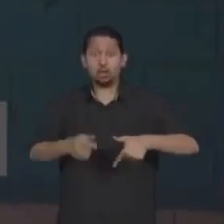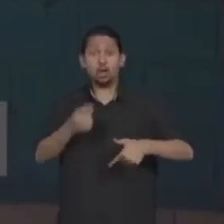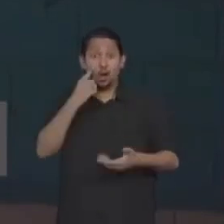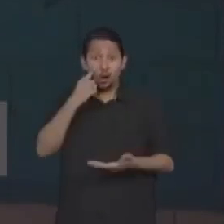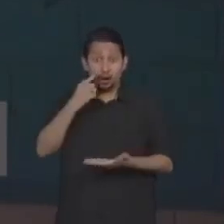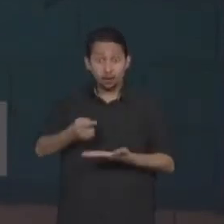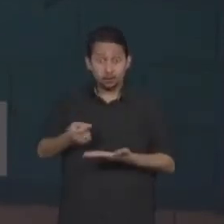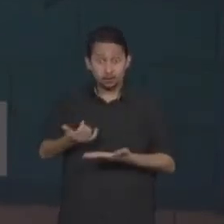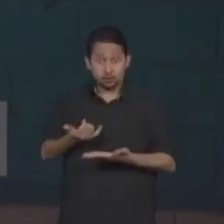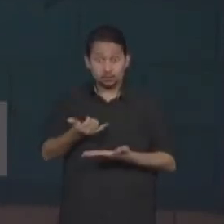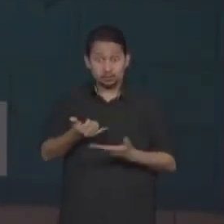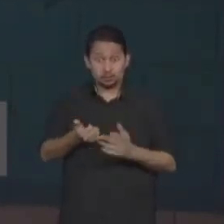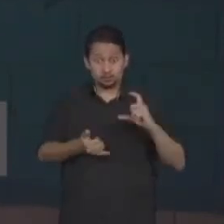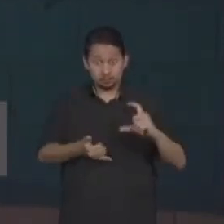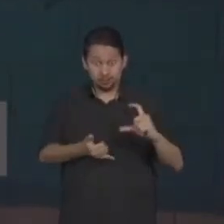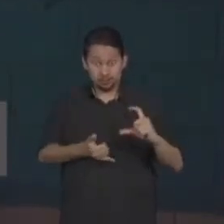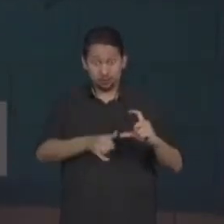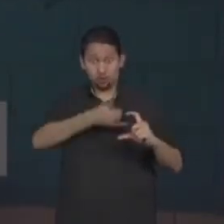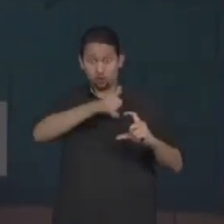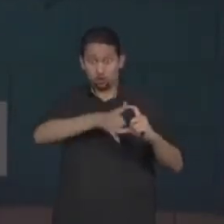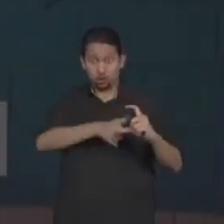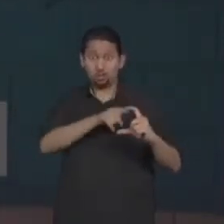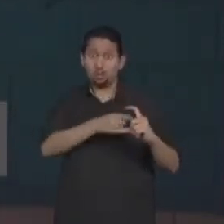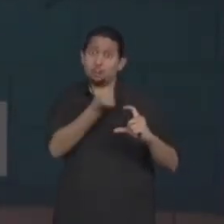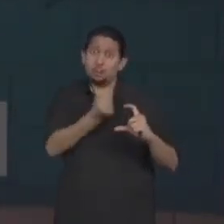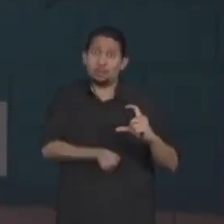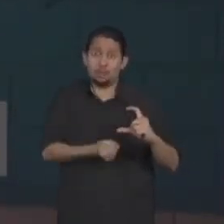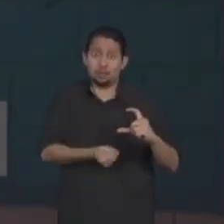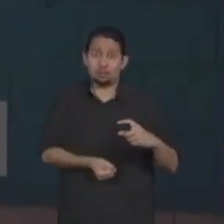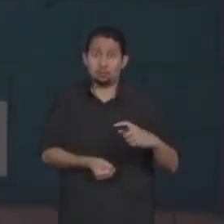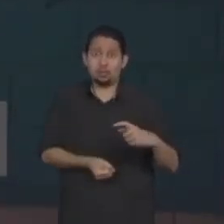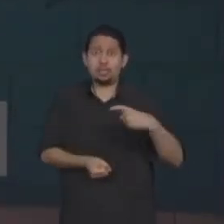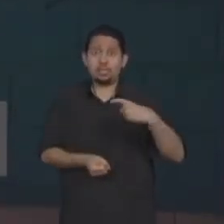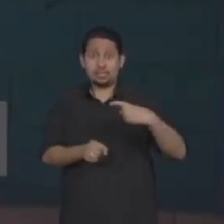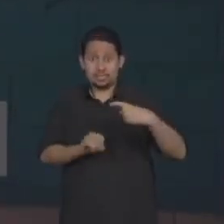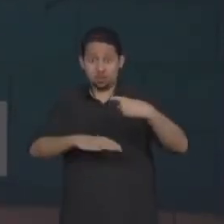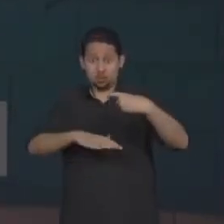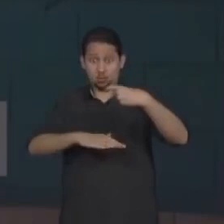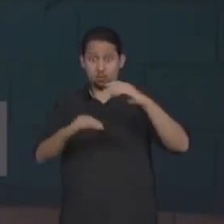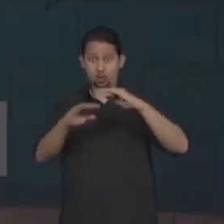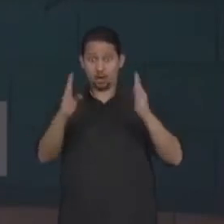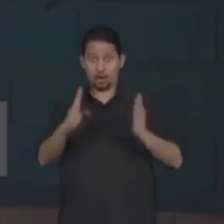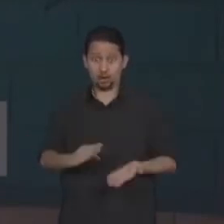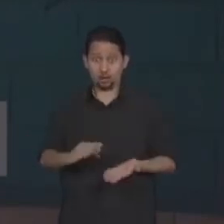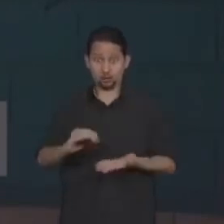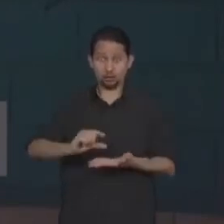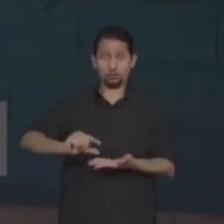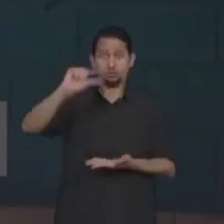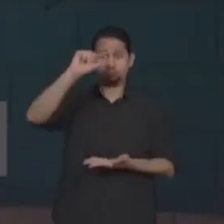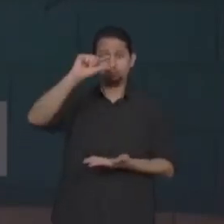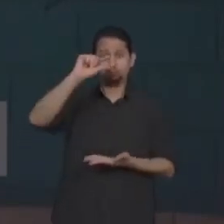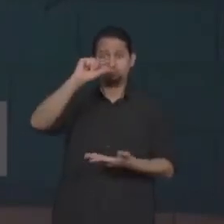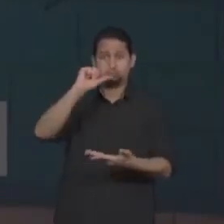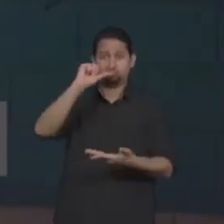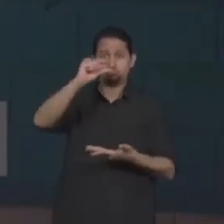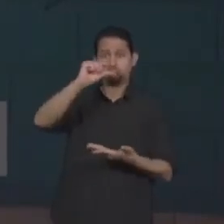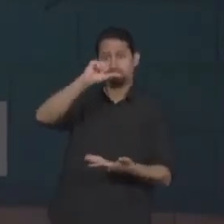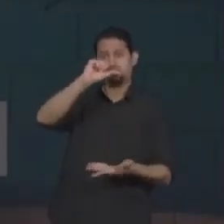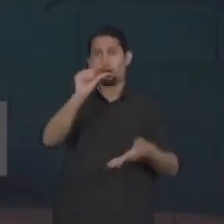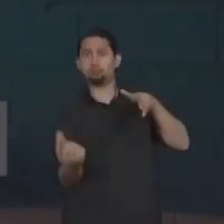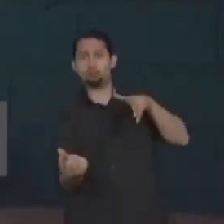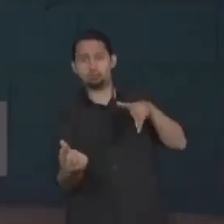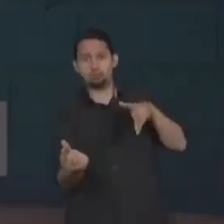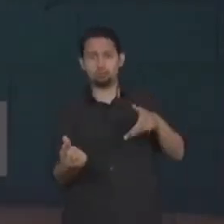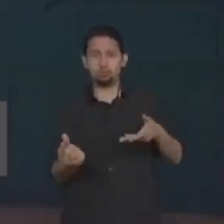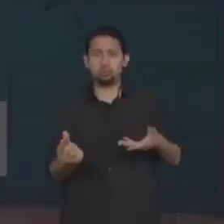ela tem um certo peso. Se eu colocar ela em cima, o meu robô ele vai se desequilibrar e vai